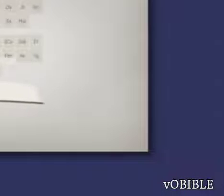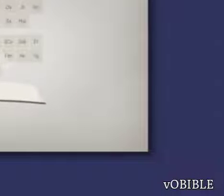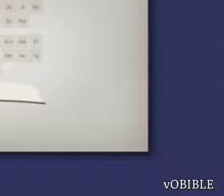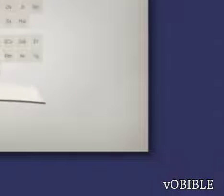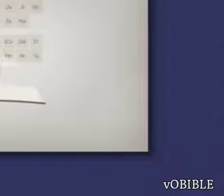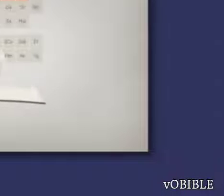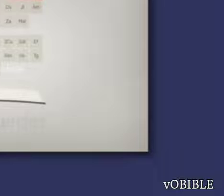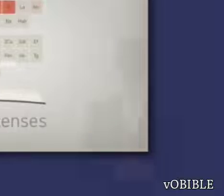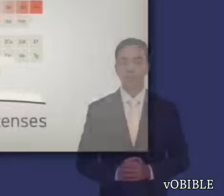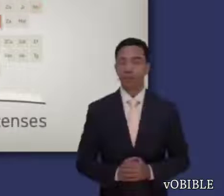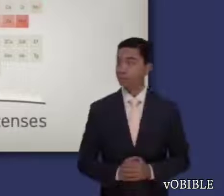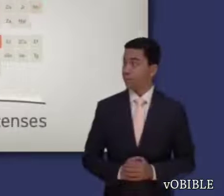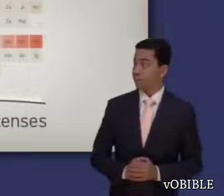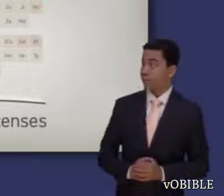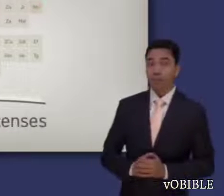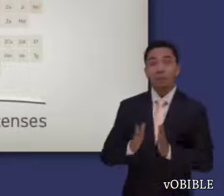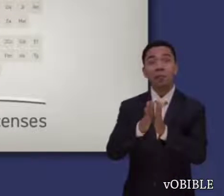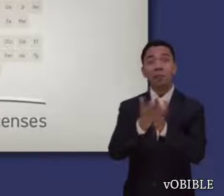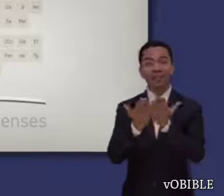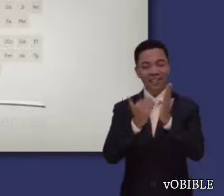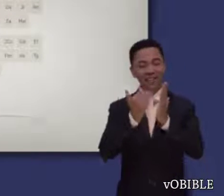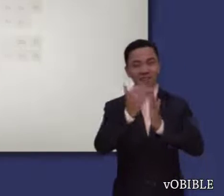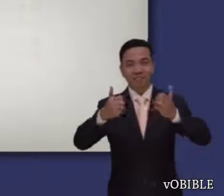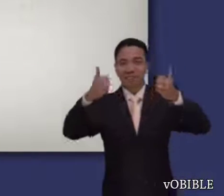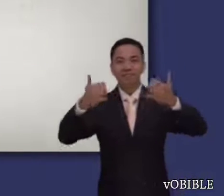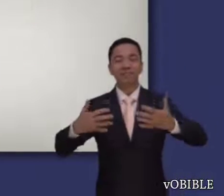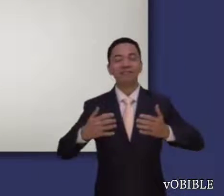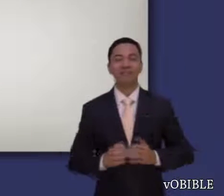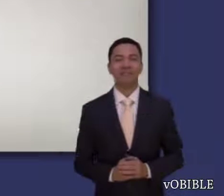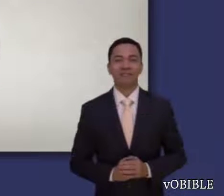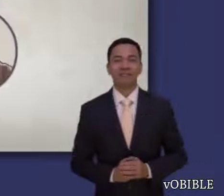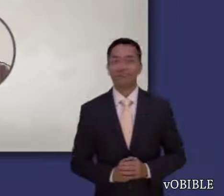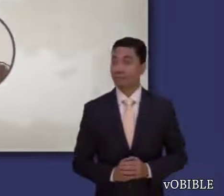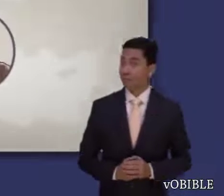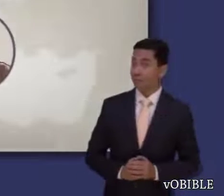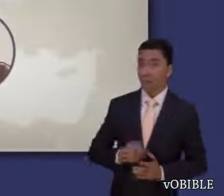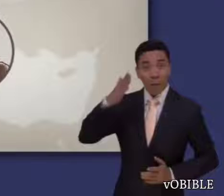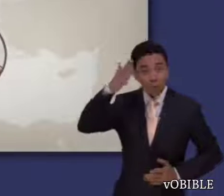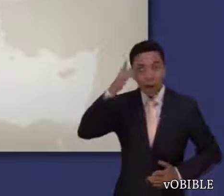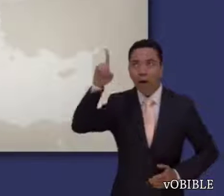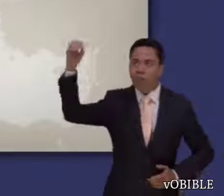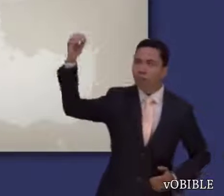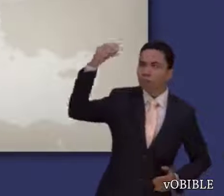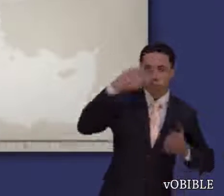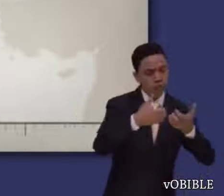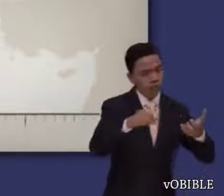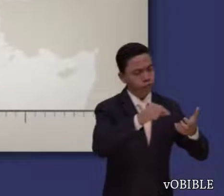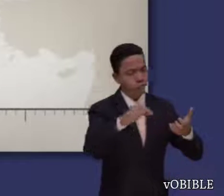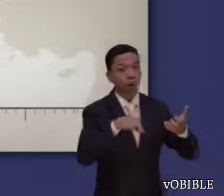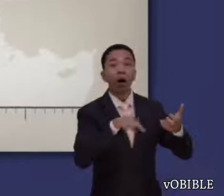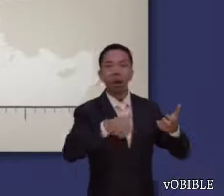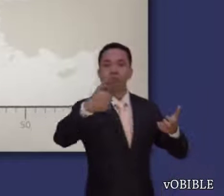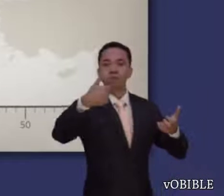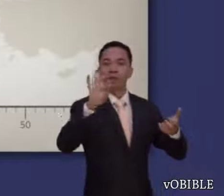Uma introdução à 2 Tessalonicenses. Paulo foi inspirado a escrever essa carta importante